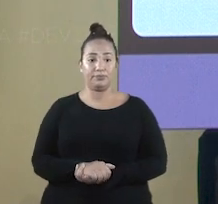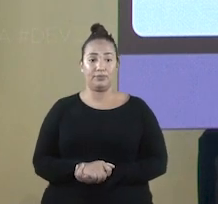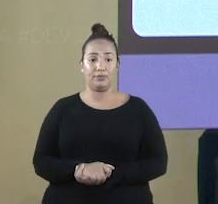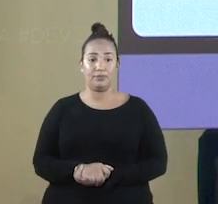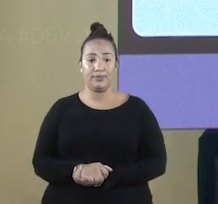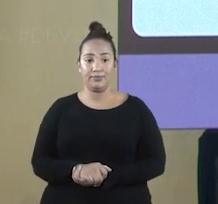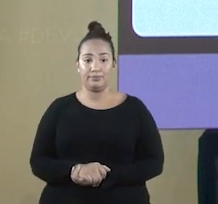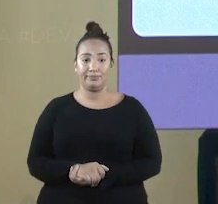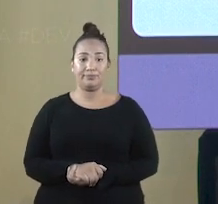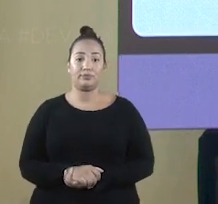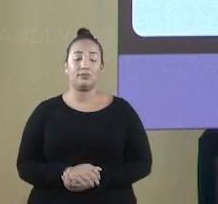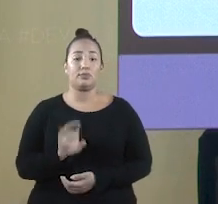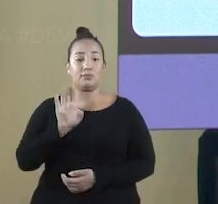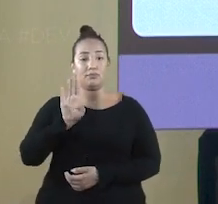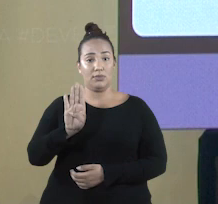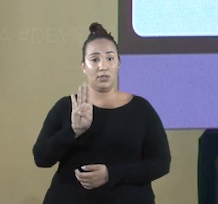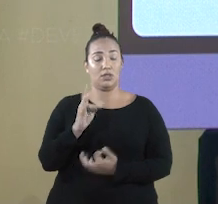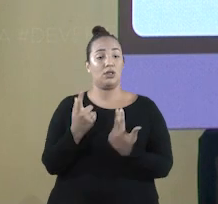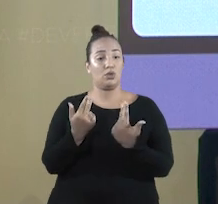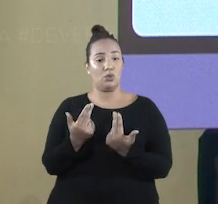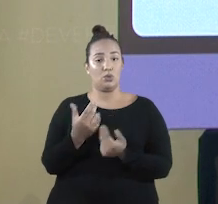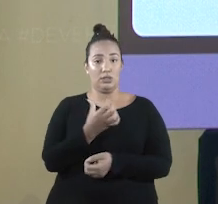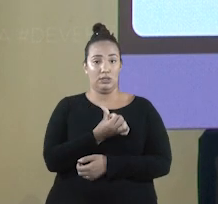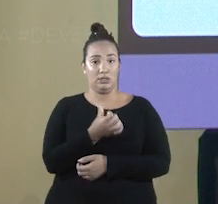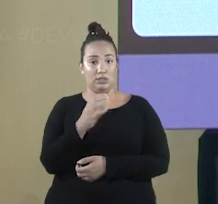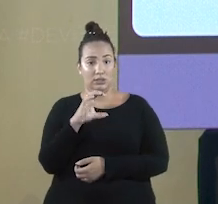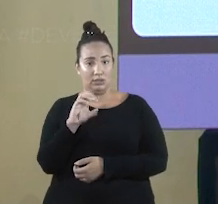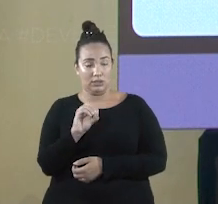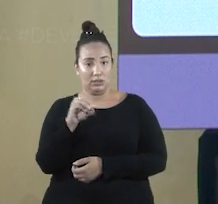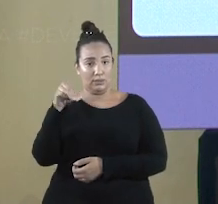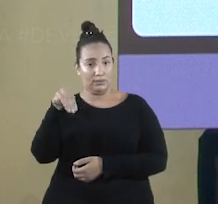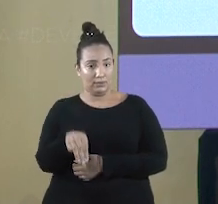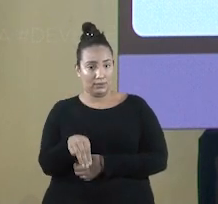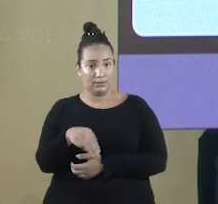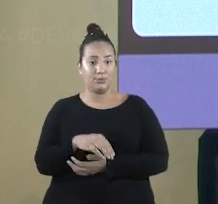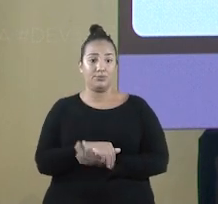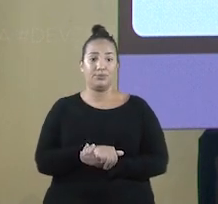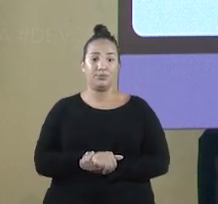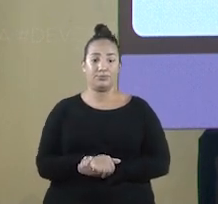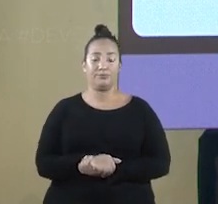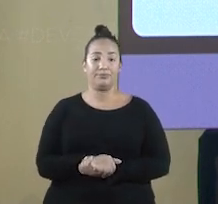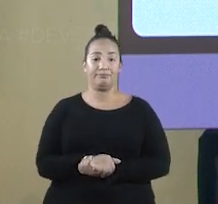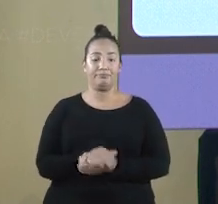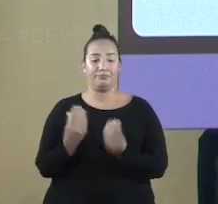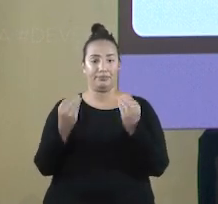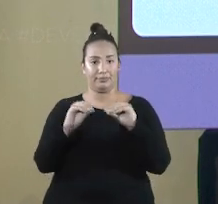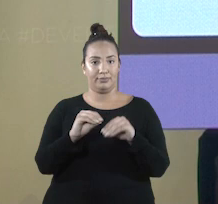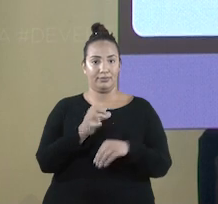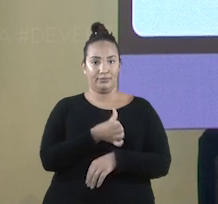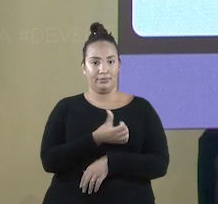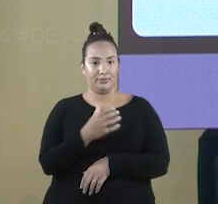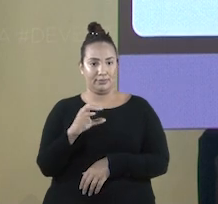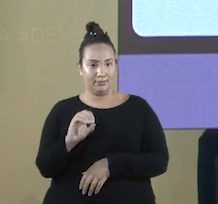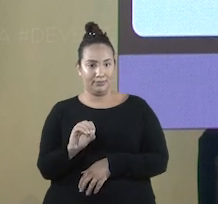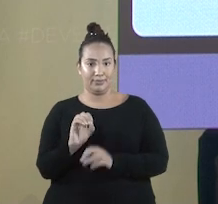que, veja aqui, B é igual a 60 metros. Então, colocaremos